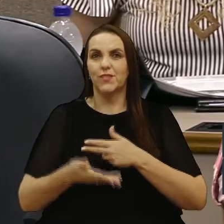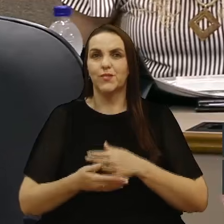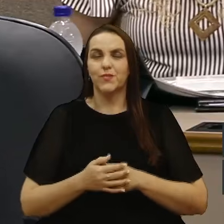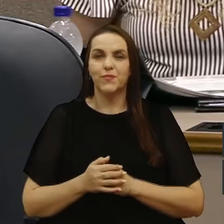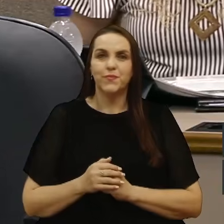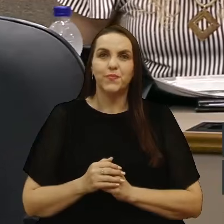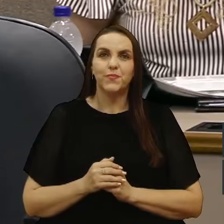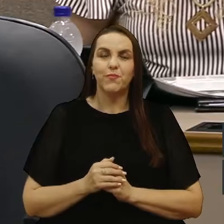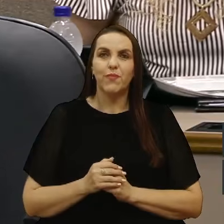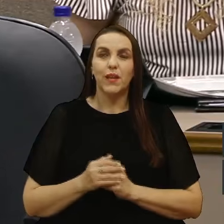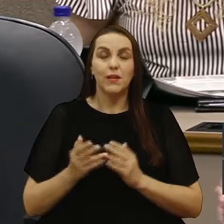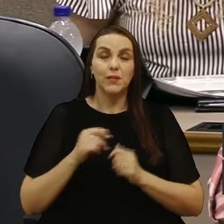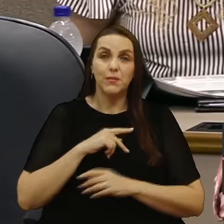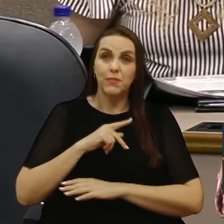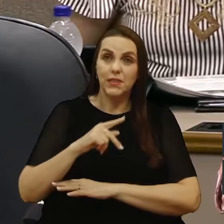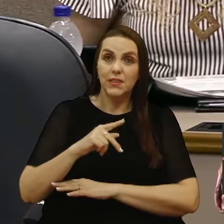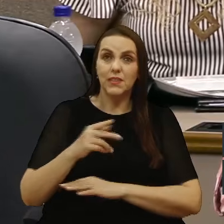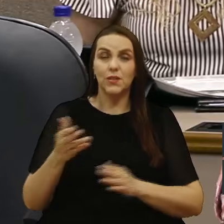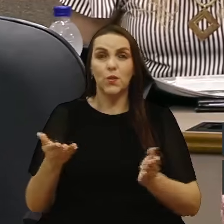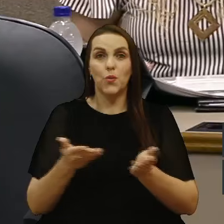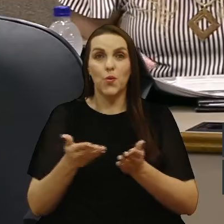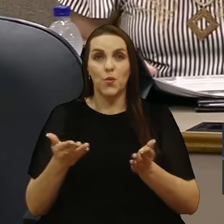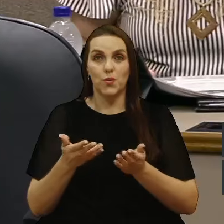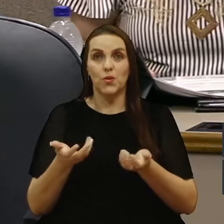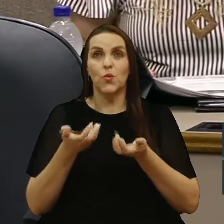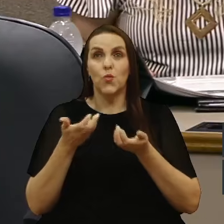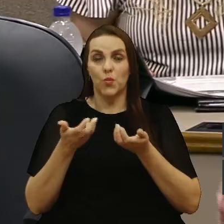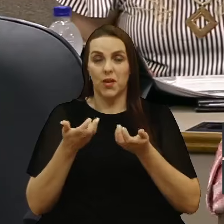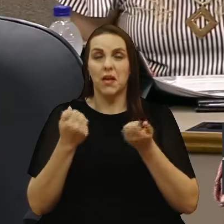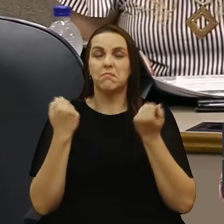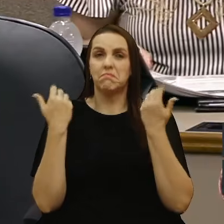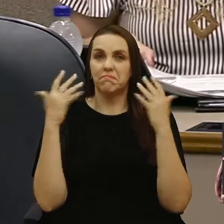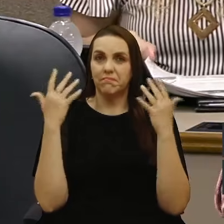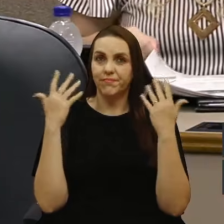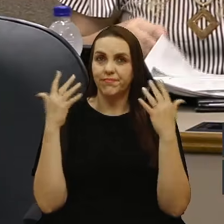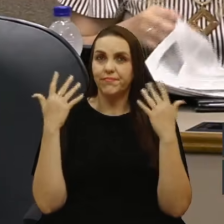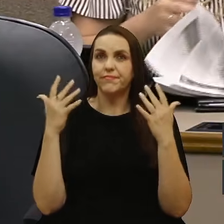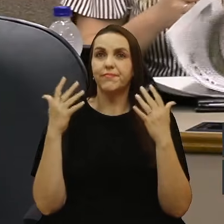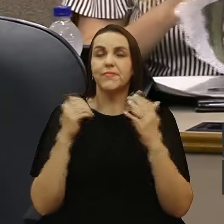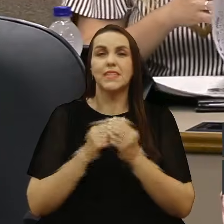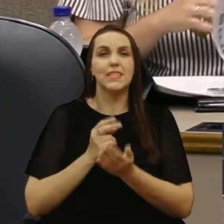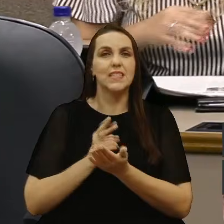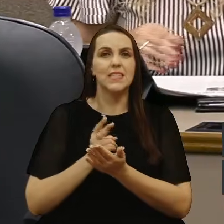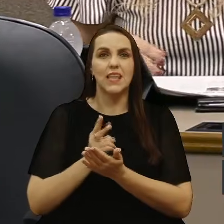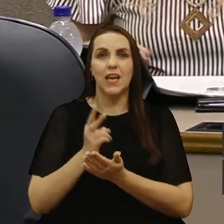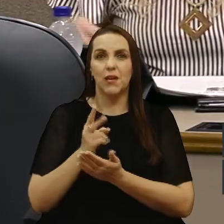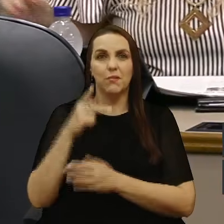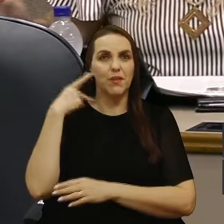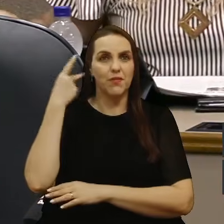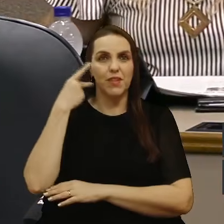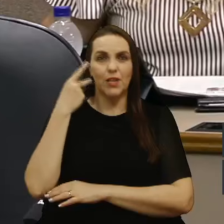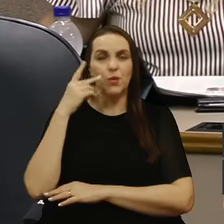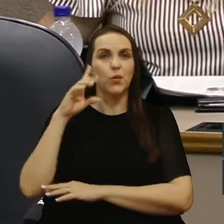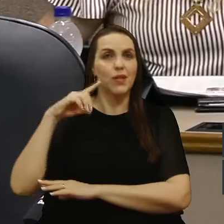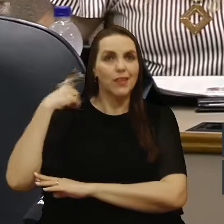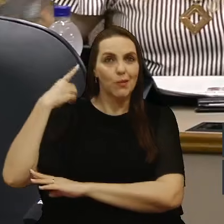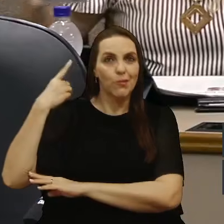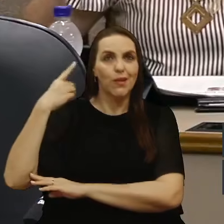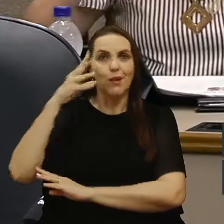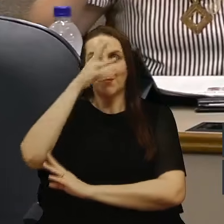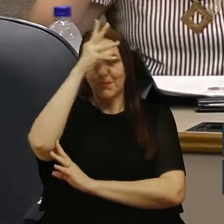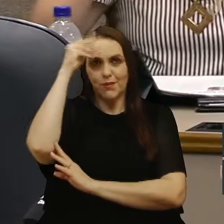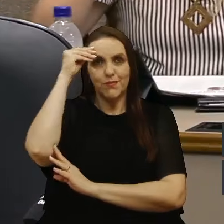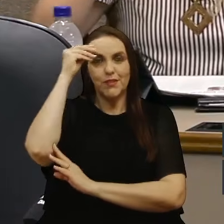Né? Senhor presidente, hoje eu quero fazer um voto de congratulações para o nosso sempre vereador, sempre deputado, prefeito